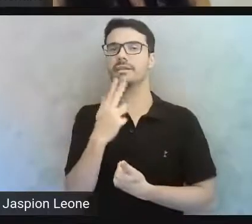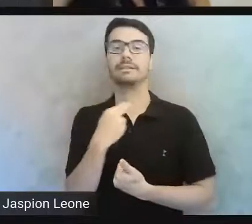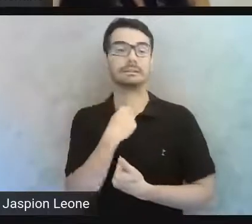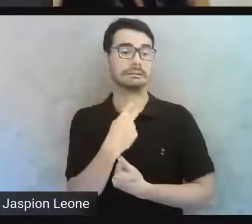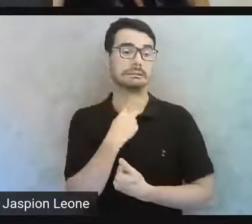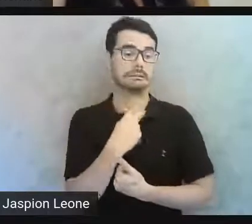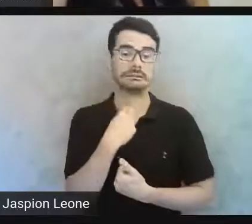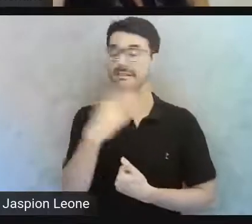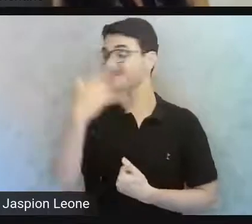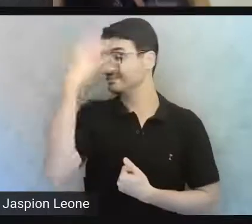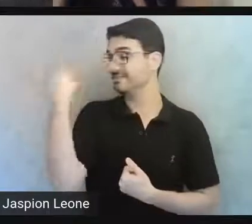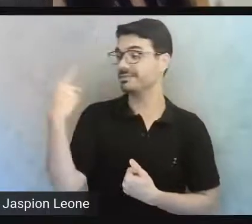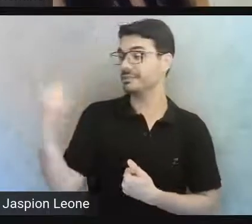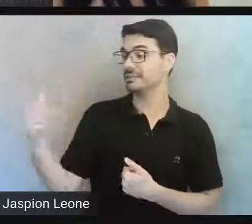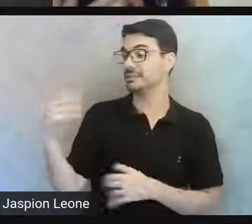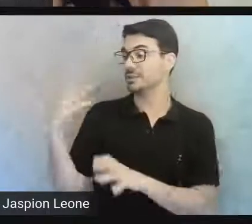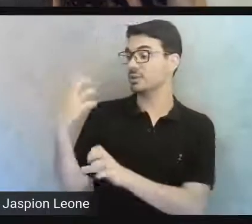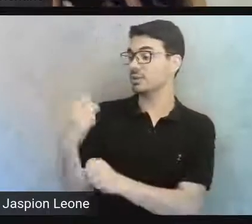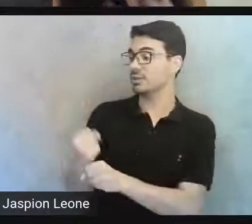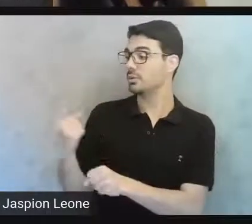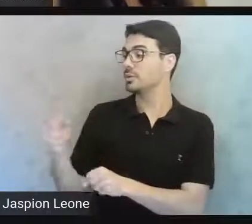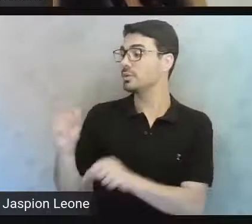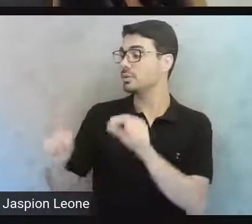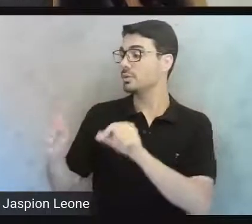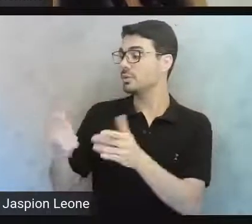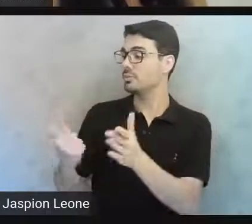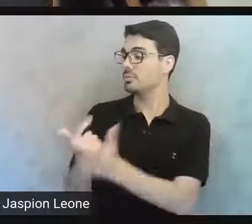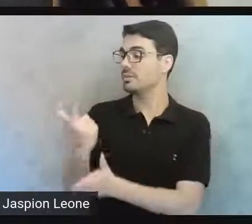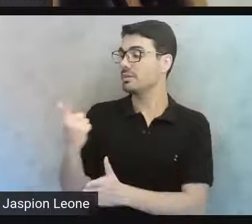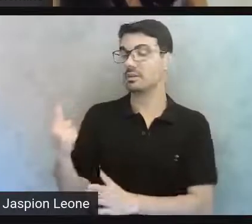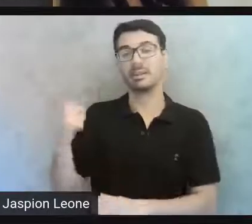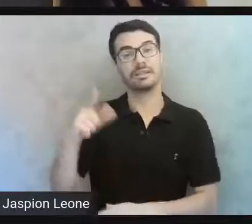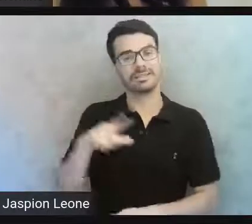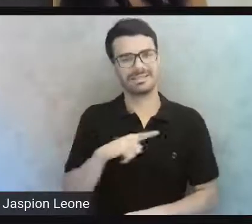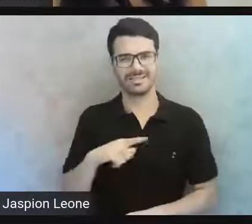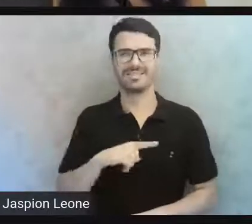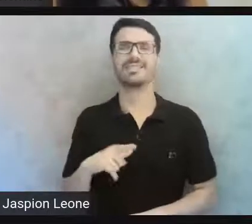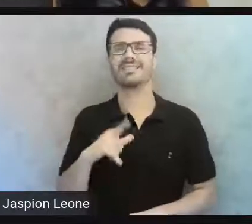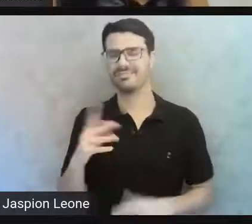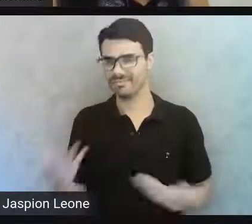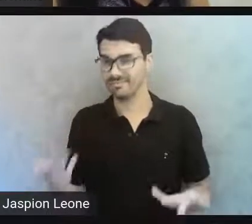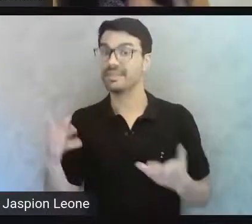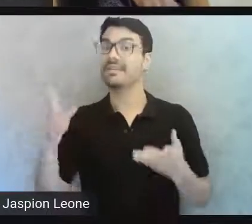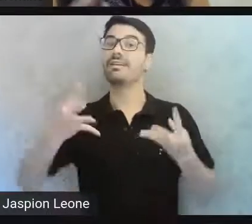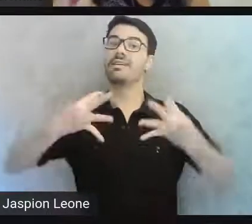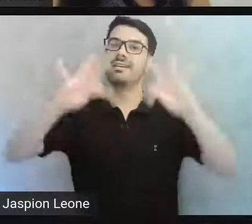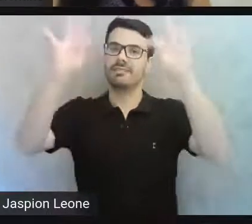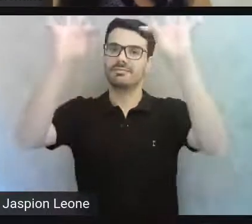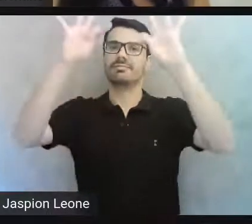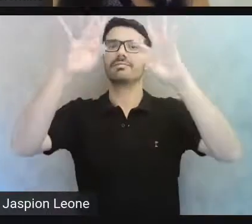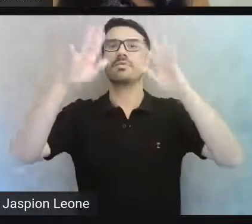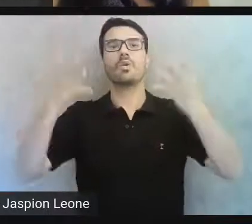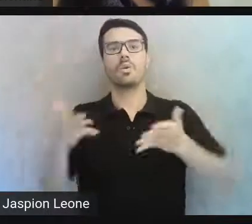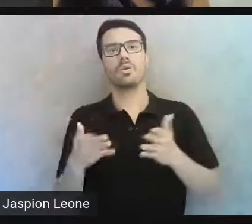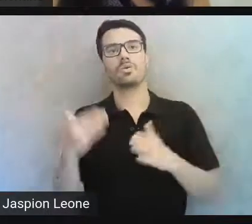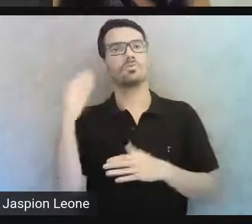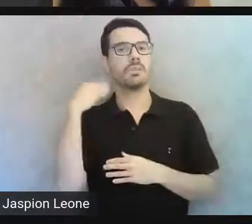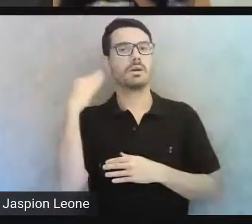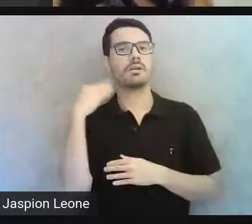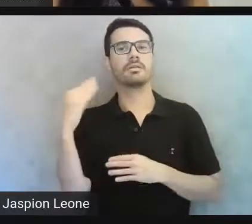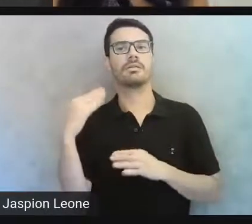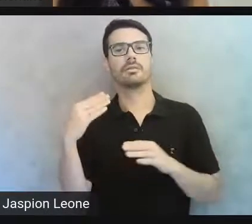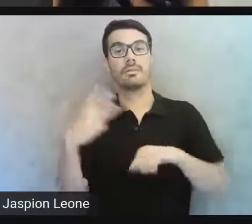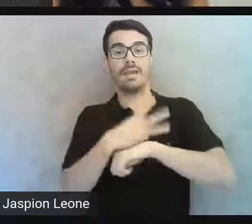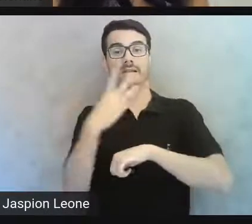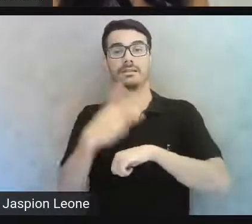se sabota um pouquinho às vezes, né, esqueci o que foi que eu comprei, e a gente tem essa tendência, e realmente a tecnologia, hoje os